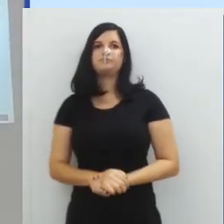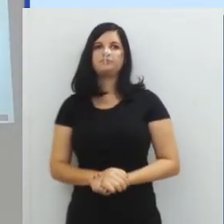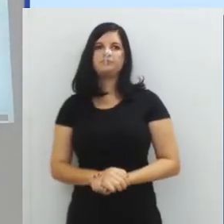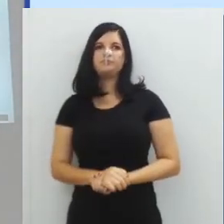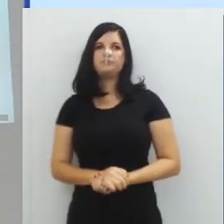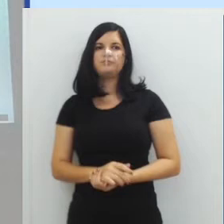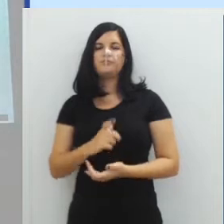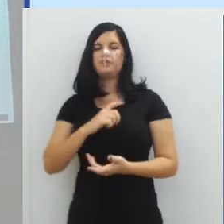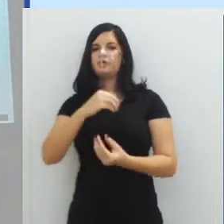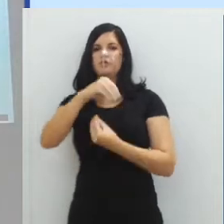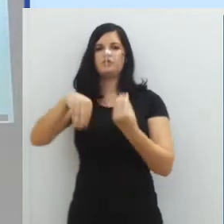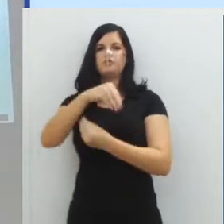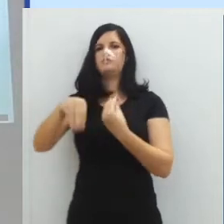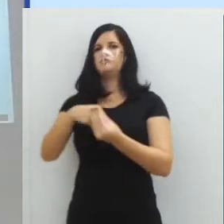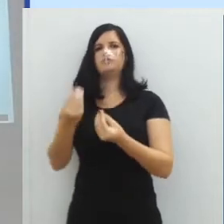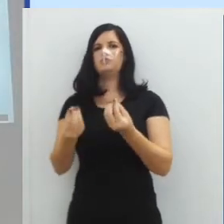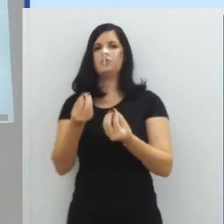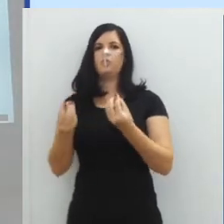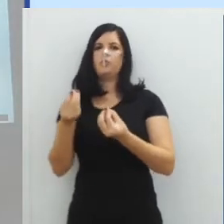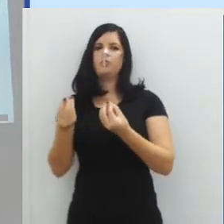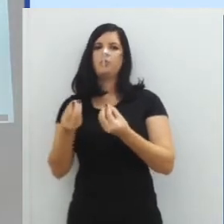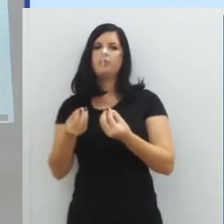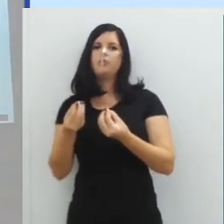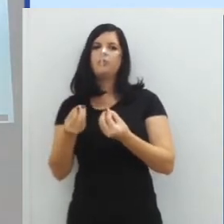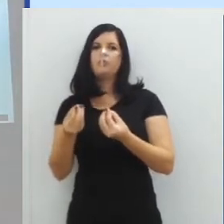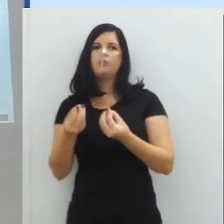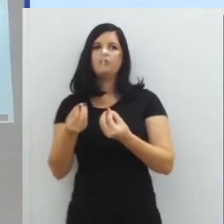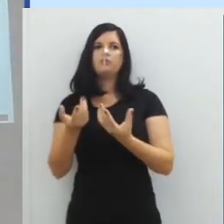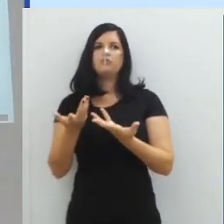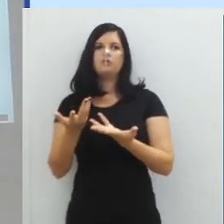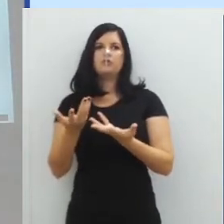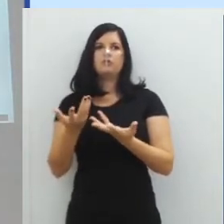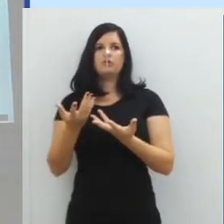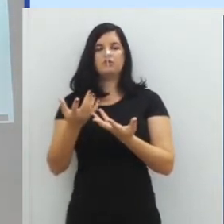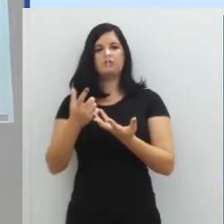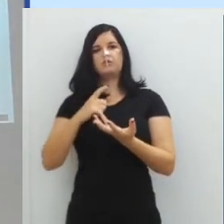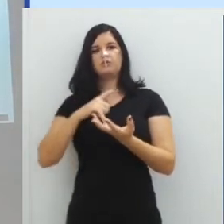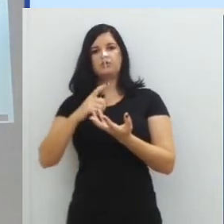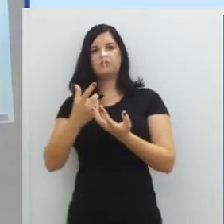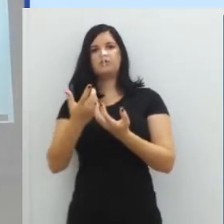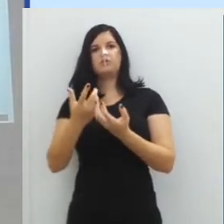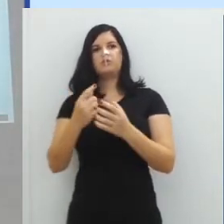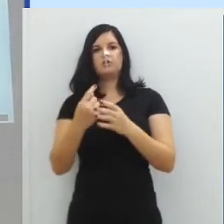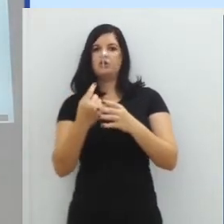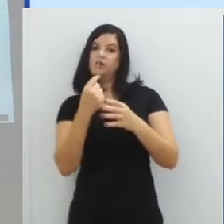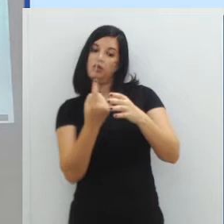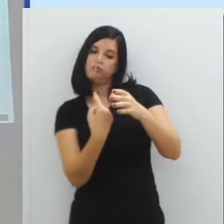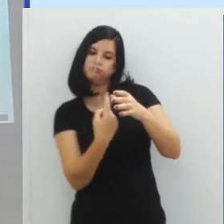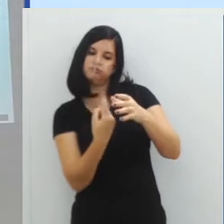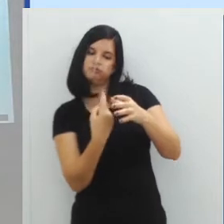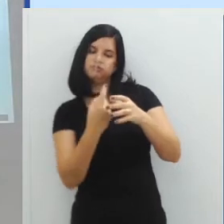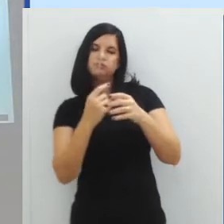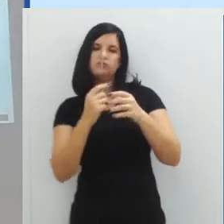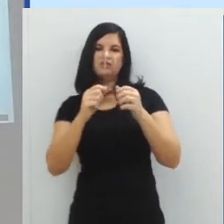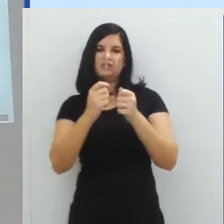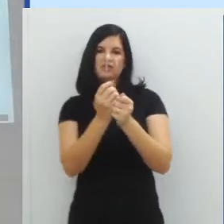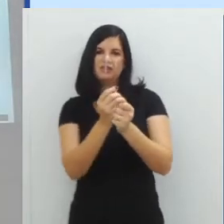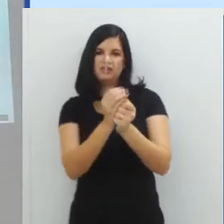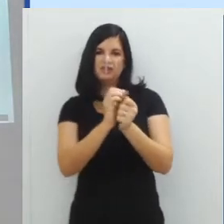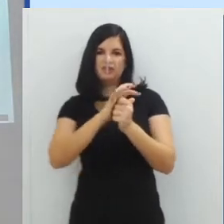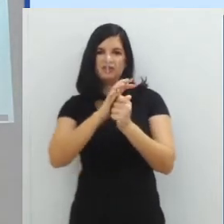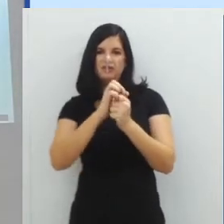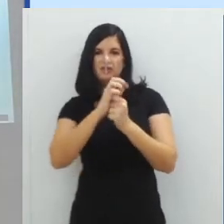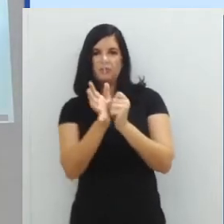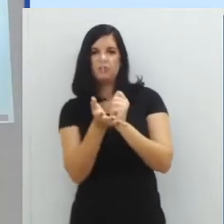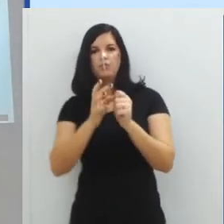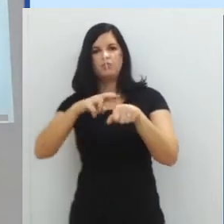quando a gente misturar lá nossa solução de repolho roxo que a gente preparou? Nas soluções ácidas, a